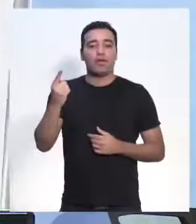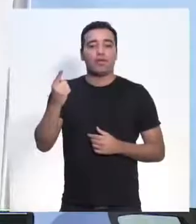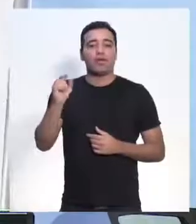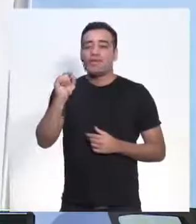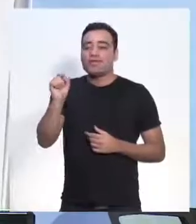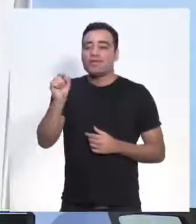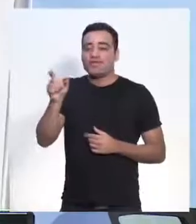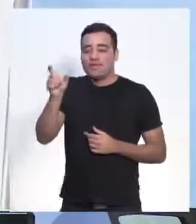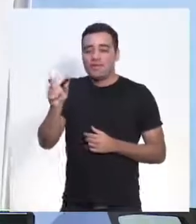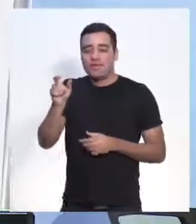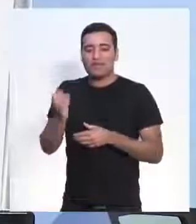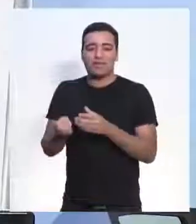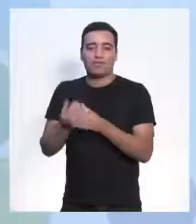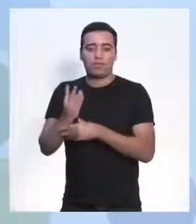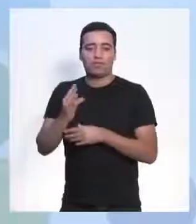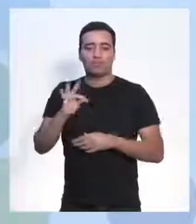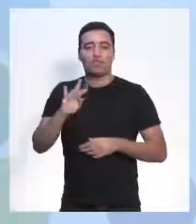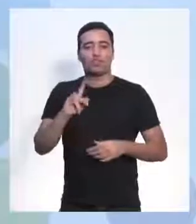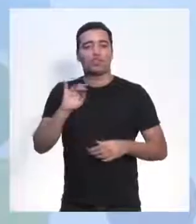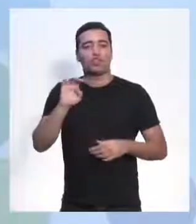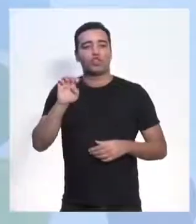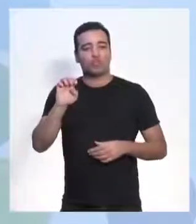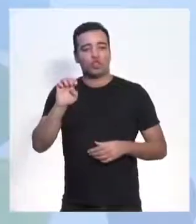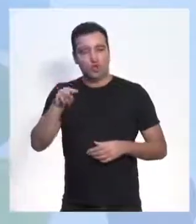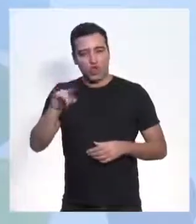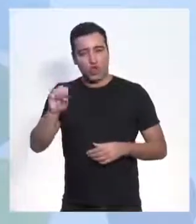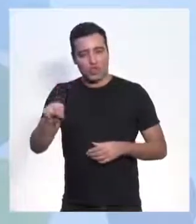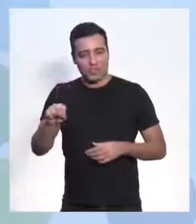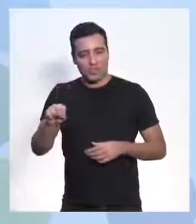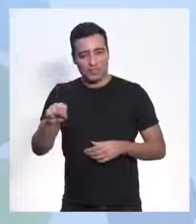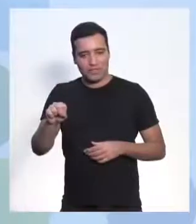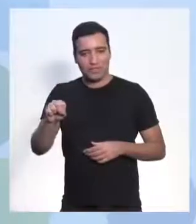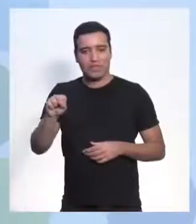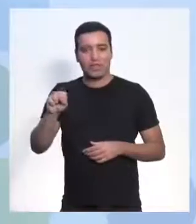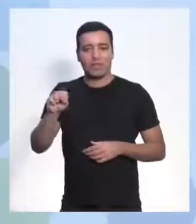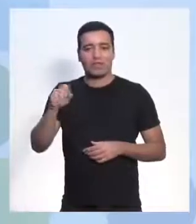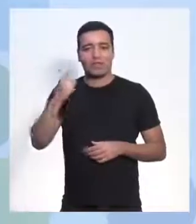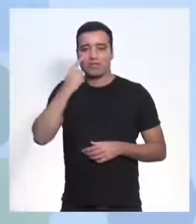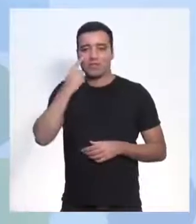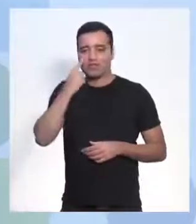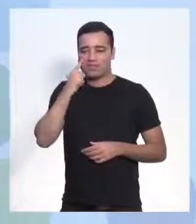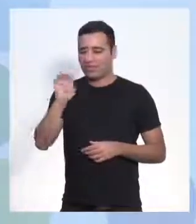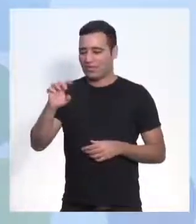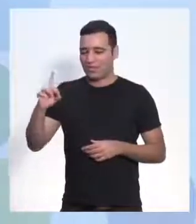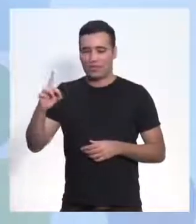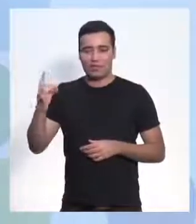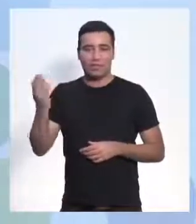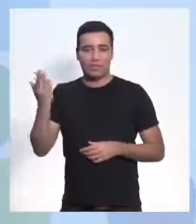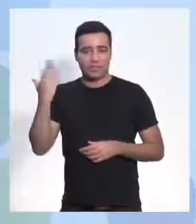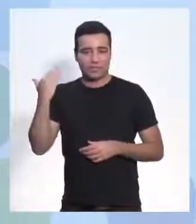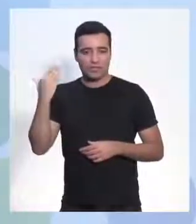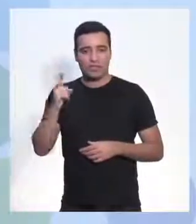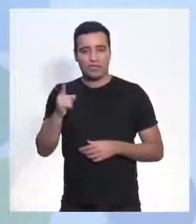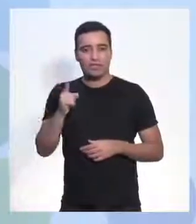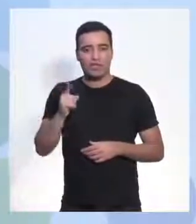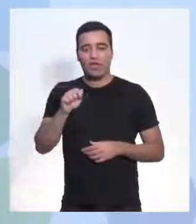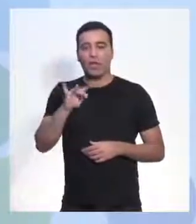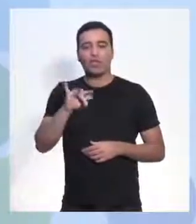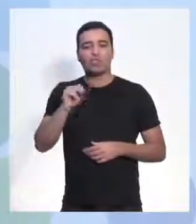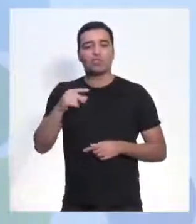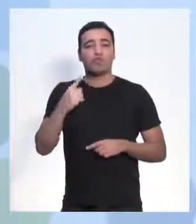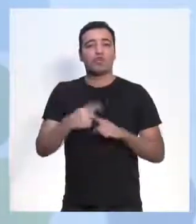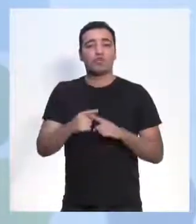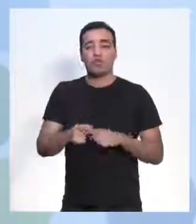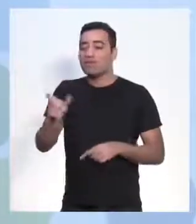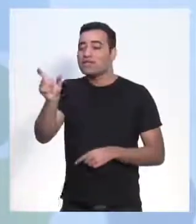Quem fez? Thomas Edison invented the light bulb. Essa aqui é a voz ativa. Por quê? Porque você tem